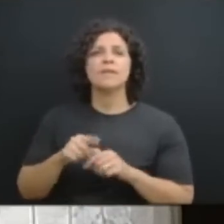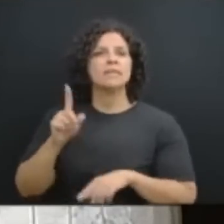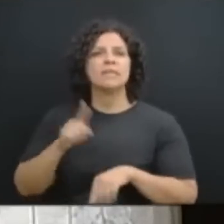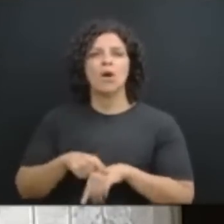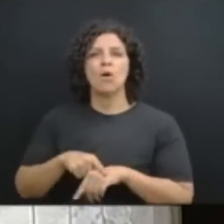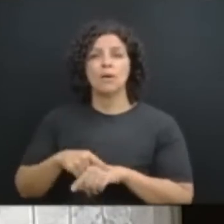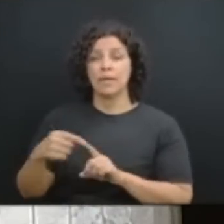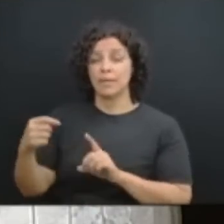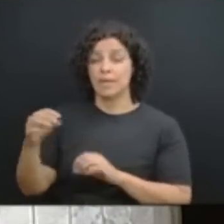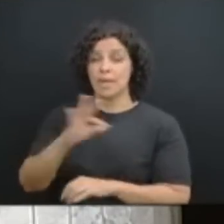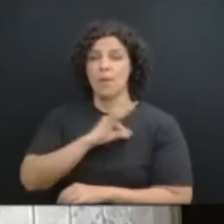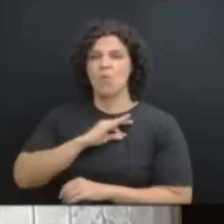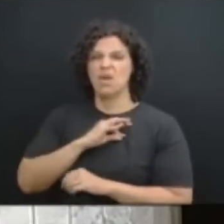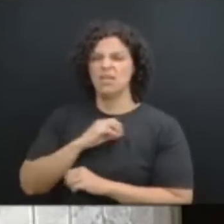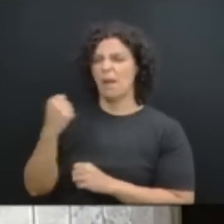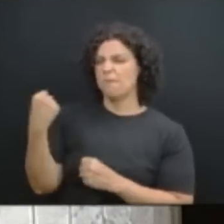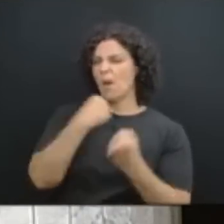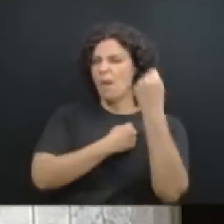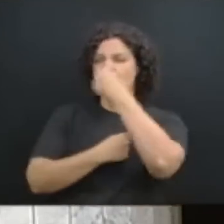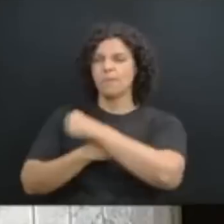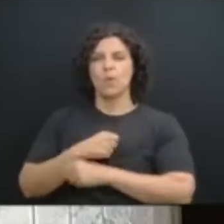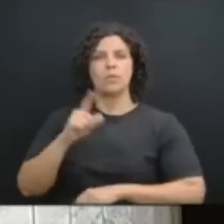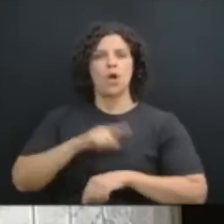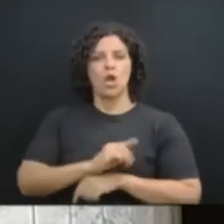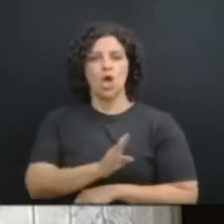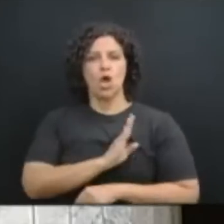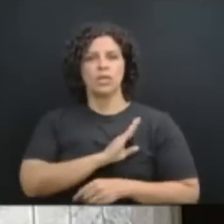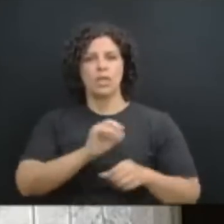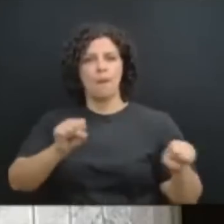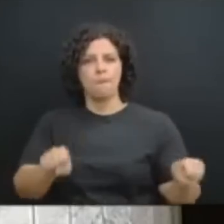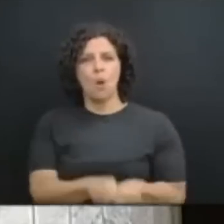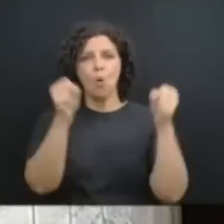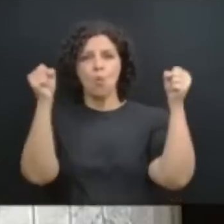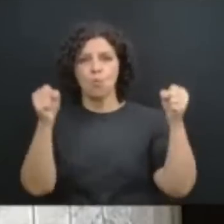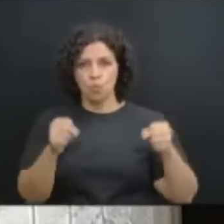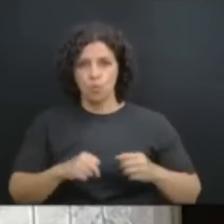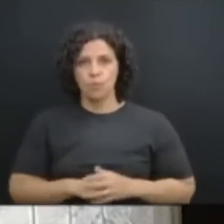infartou durante a tortura. Senhor Requião,